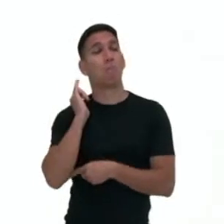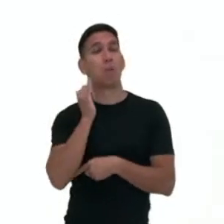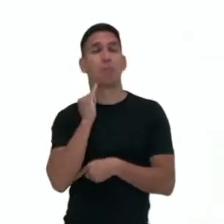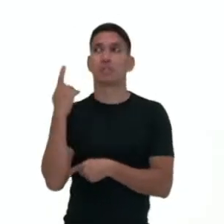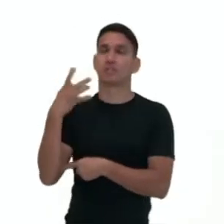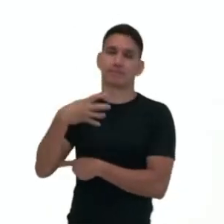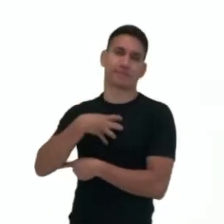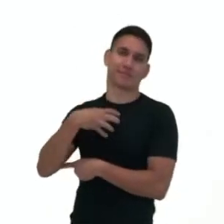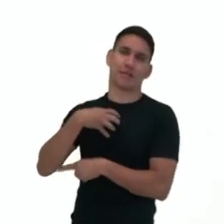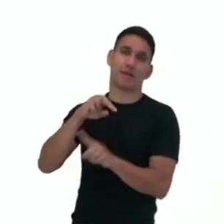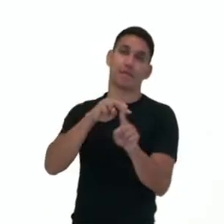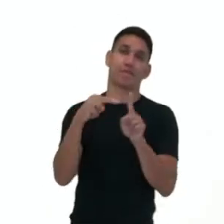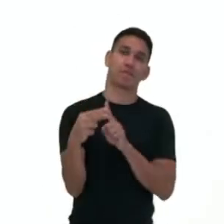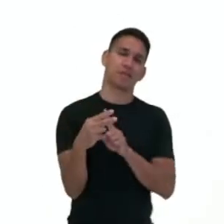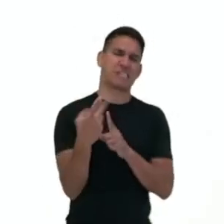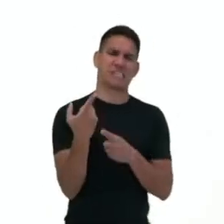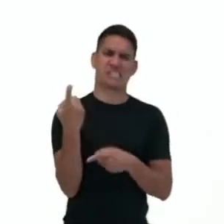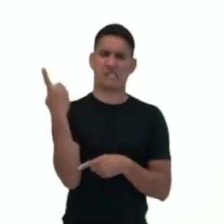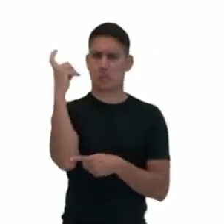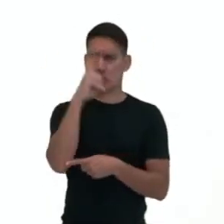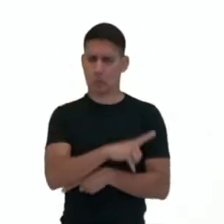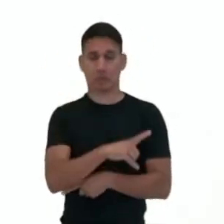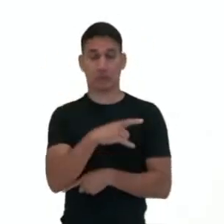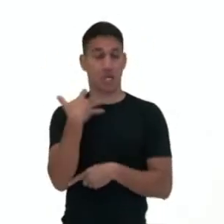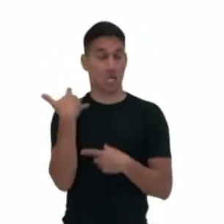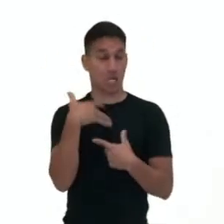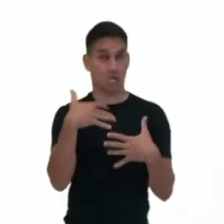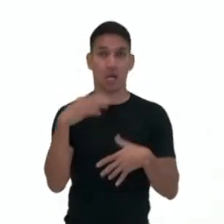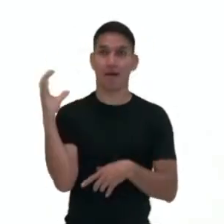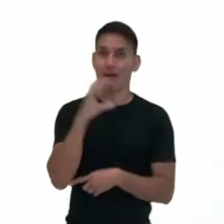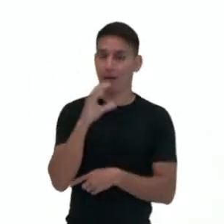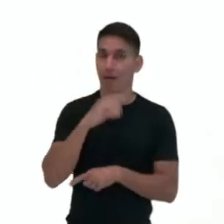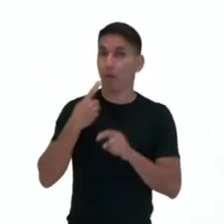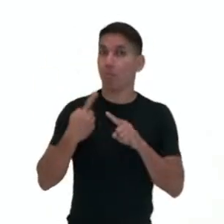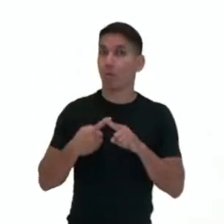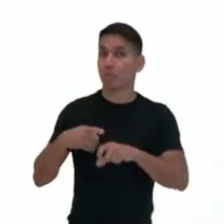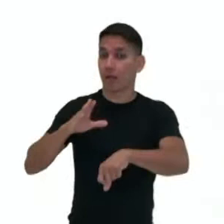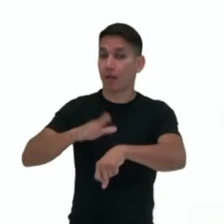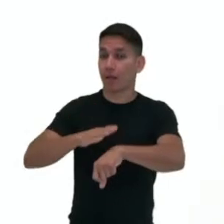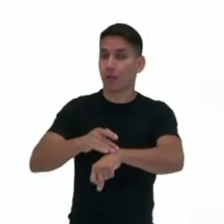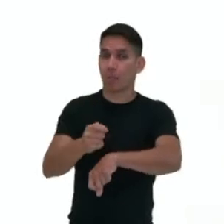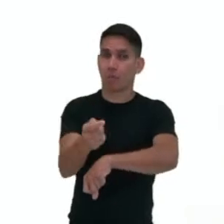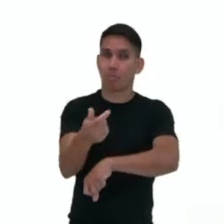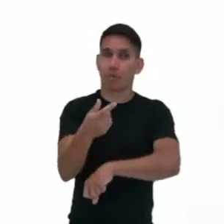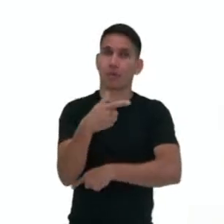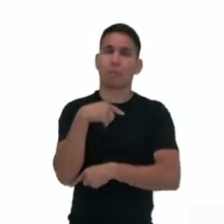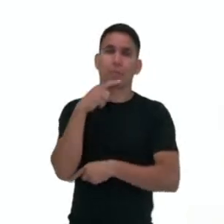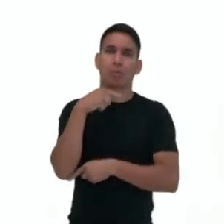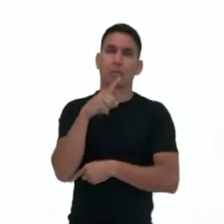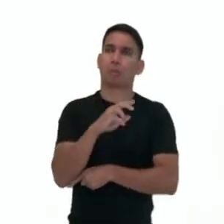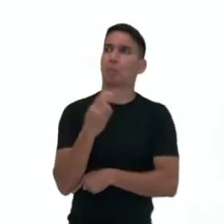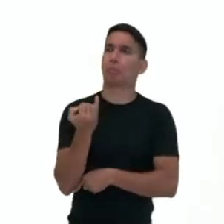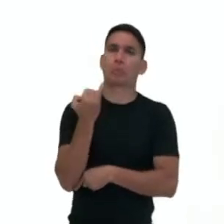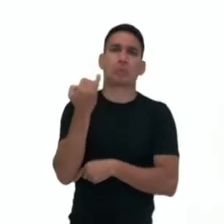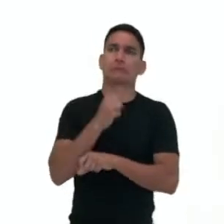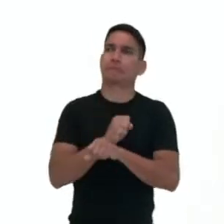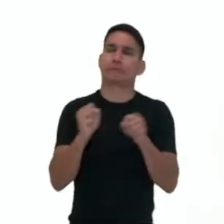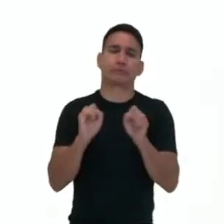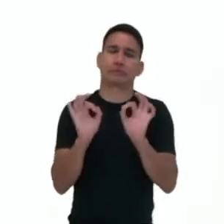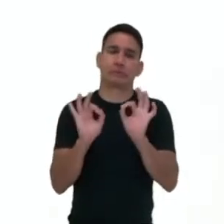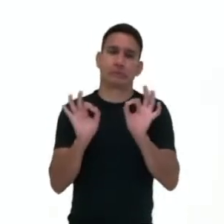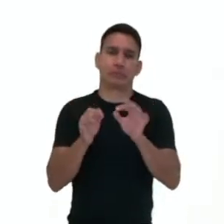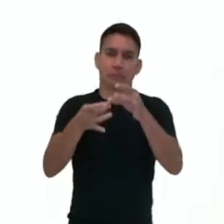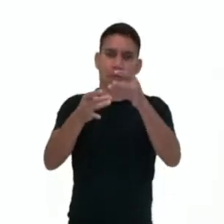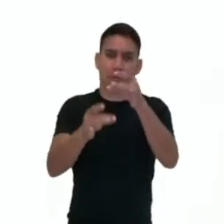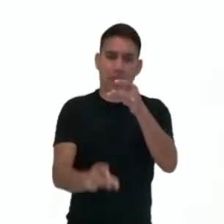pôde, mal e depressa, que o tempo era pouco e não dava para maiores explicações,